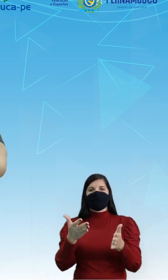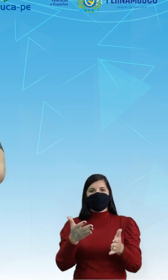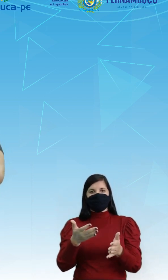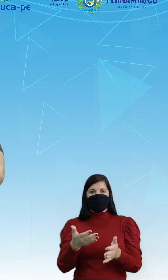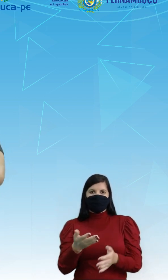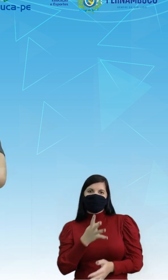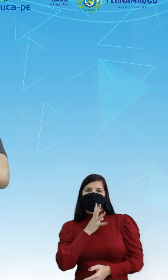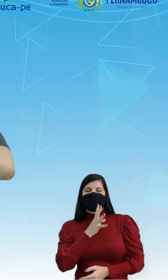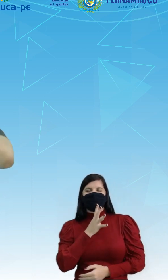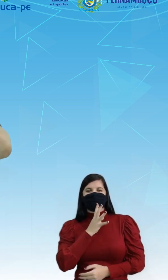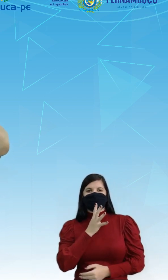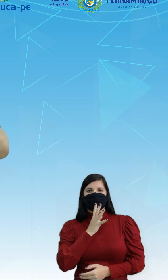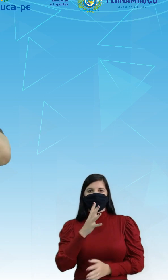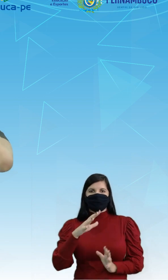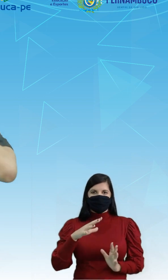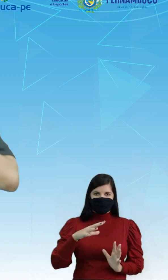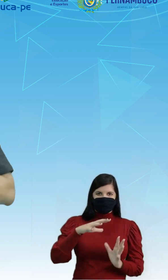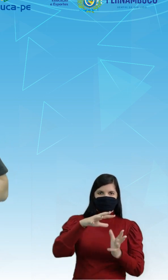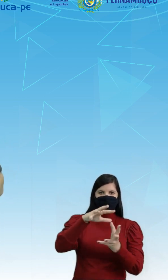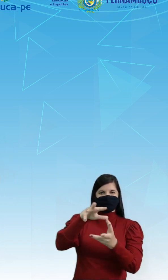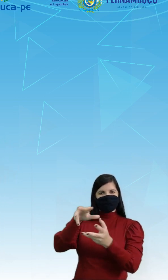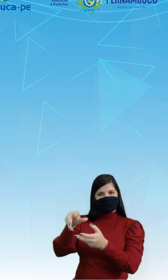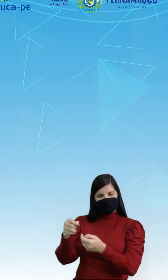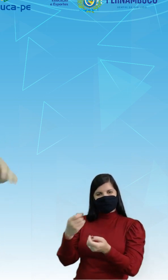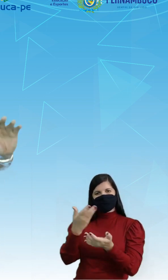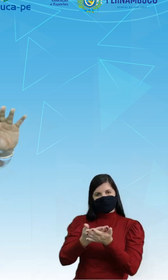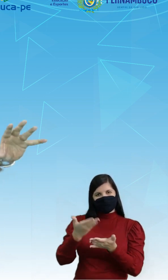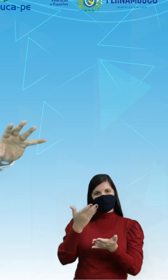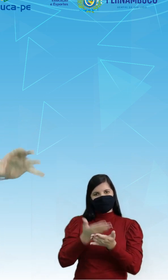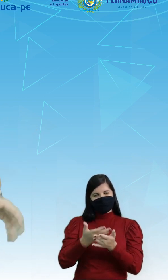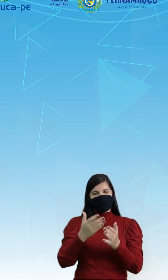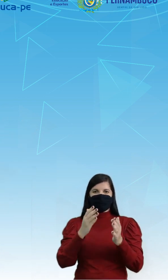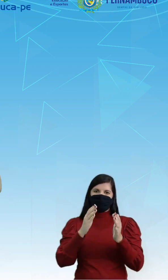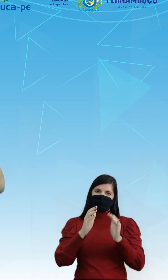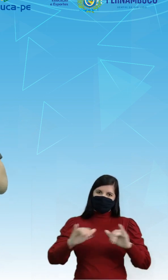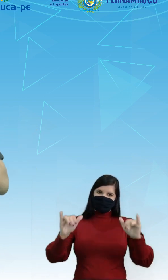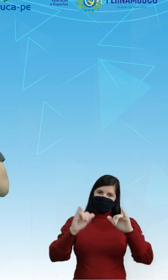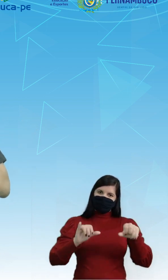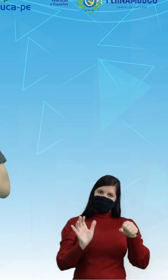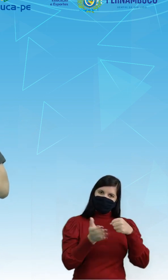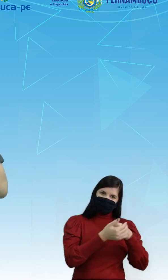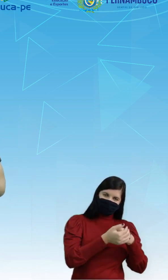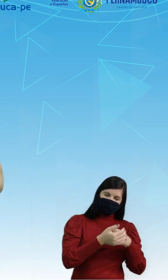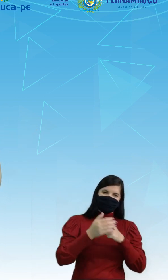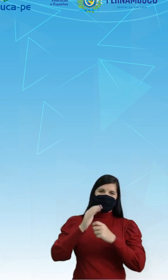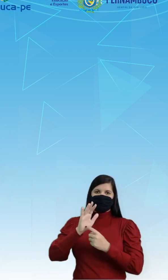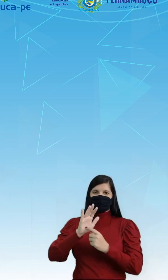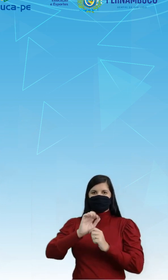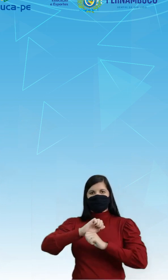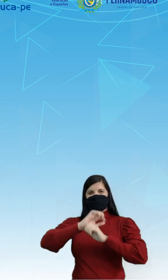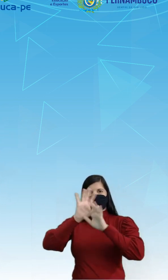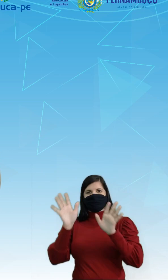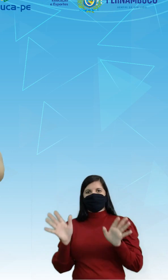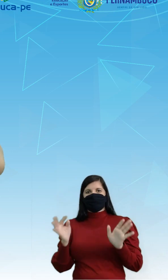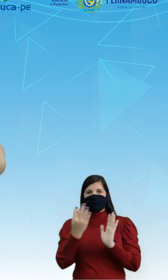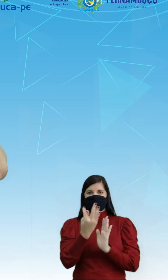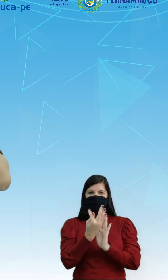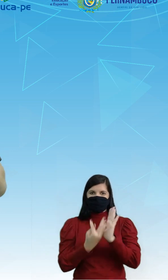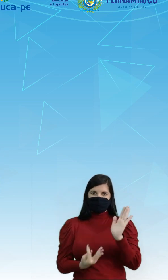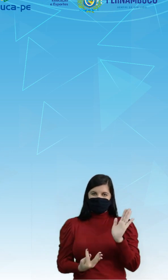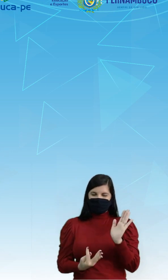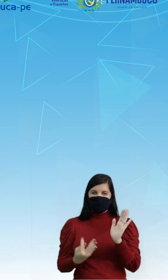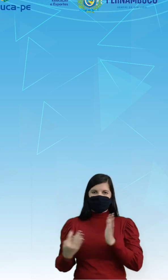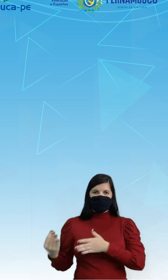do conhecimento e mais sobre as questões explícitas e implícitas textuais. E